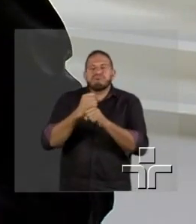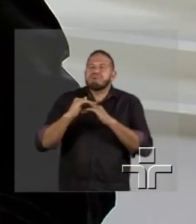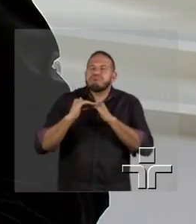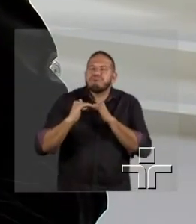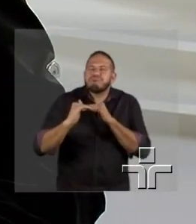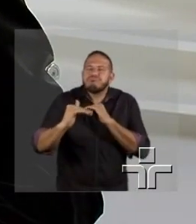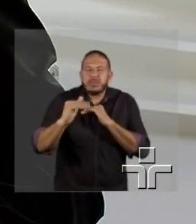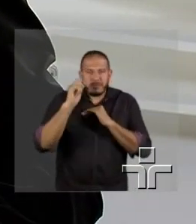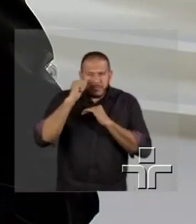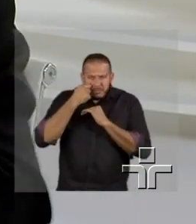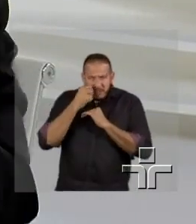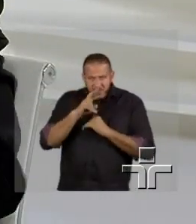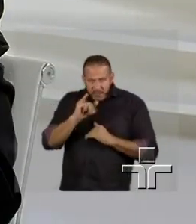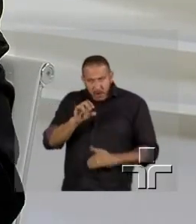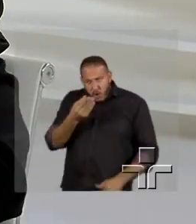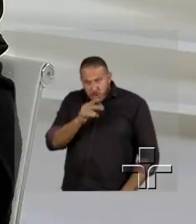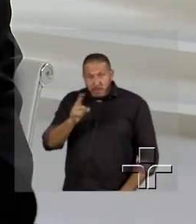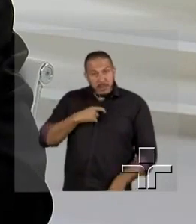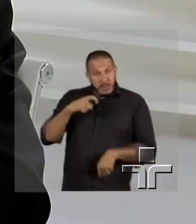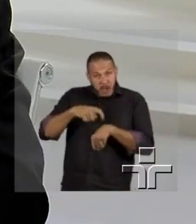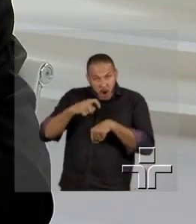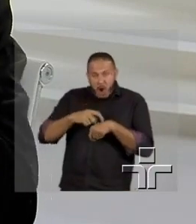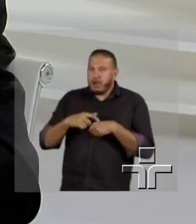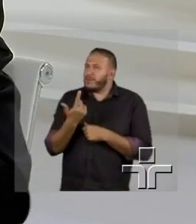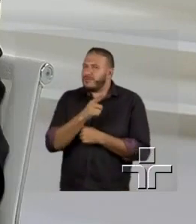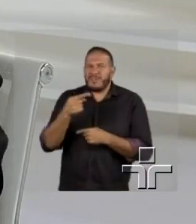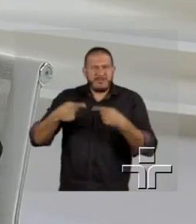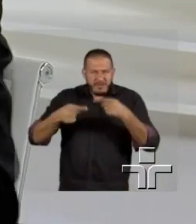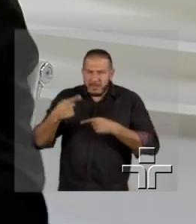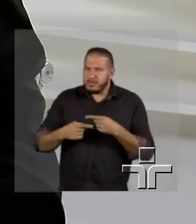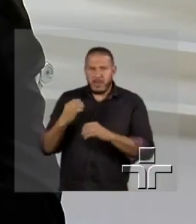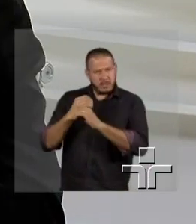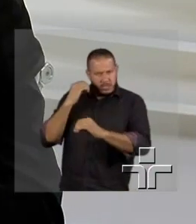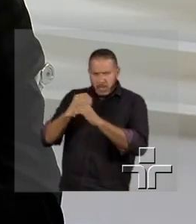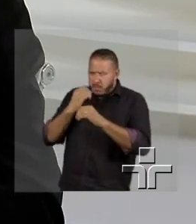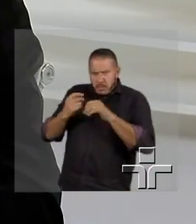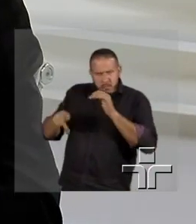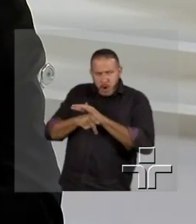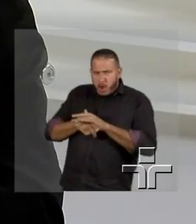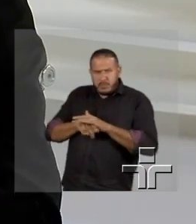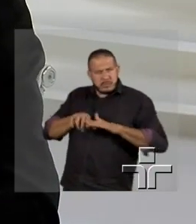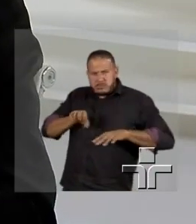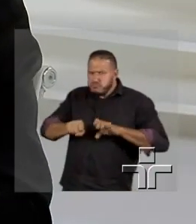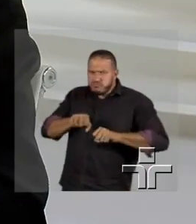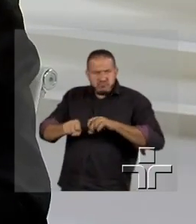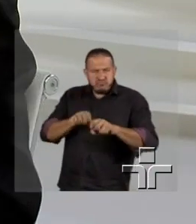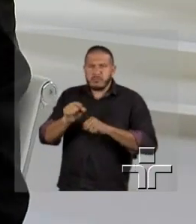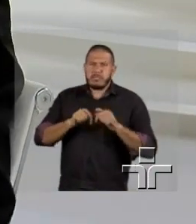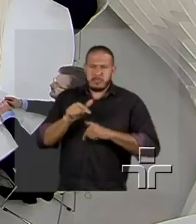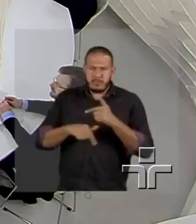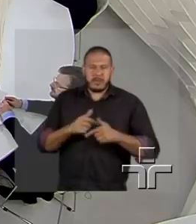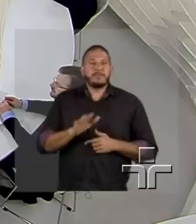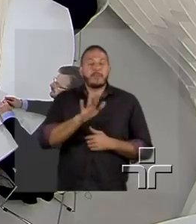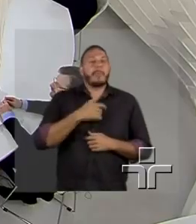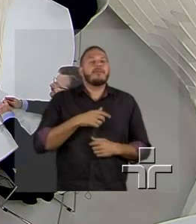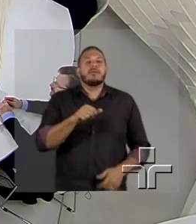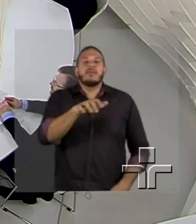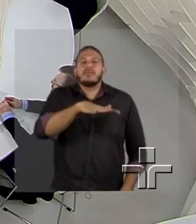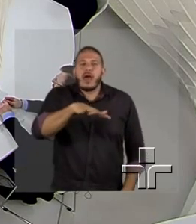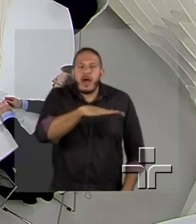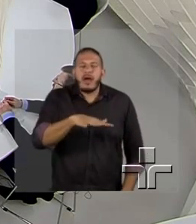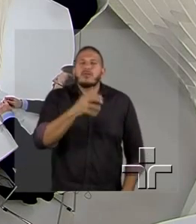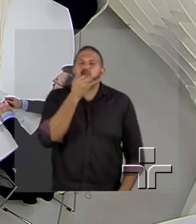contas. Você tem a parte de privatização. Você tem equipes técnicas muito boas. É